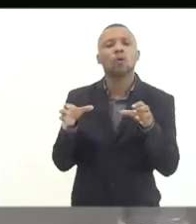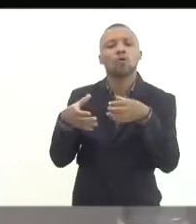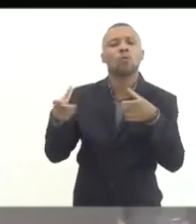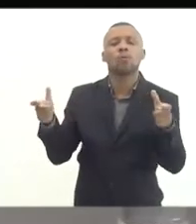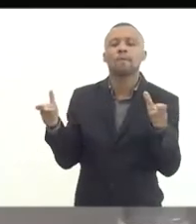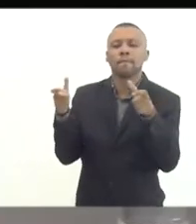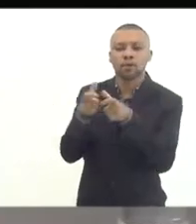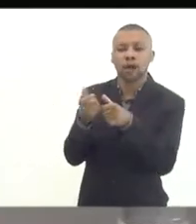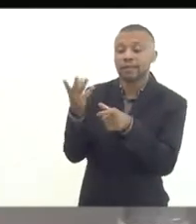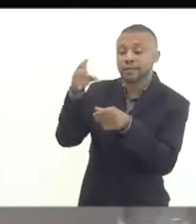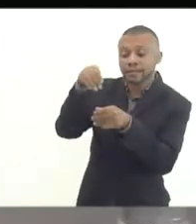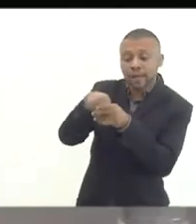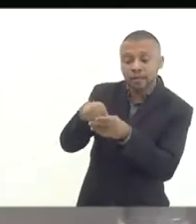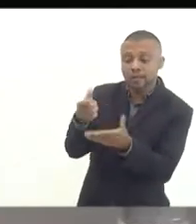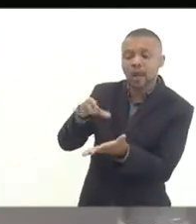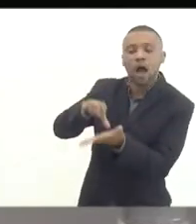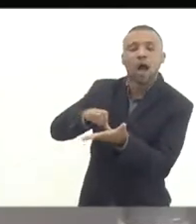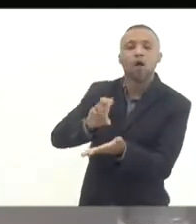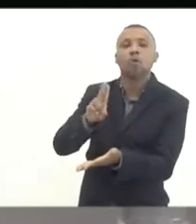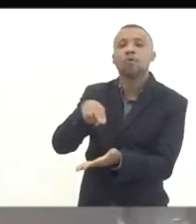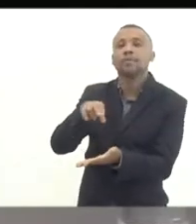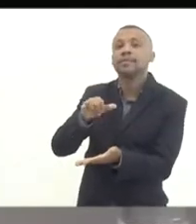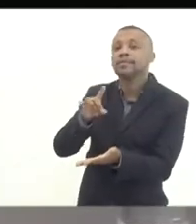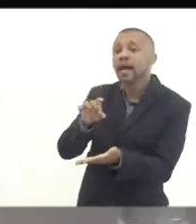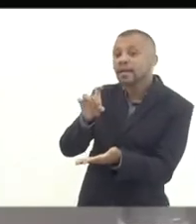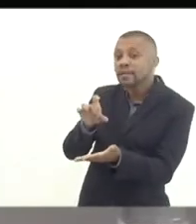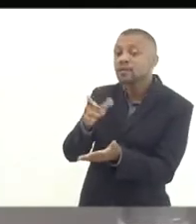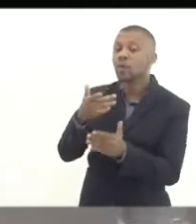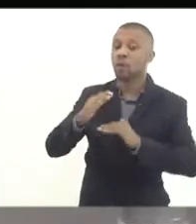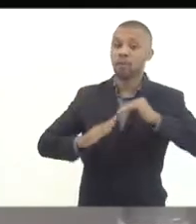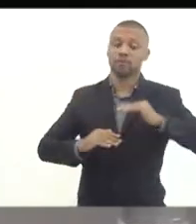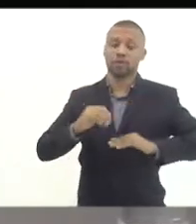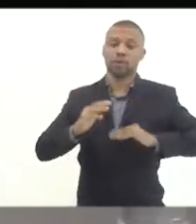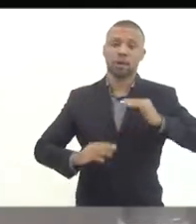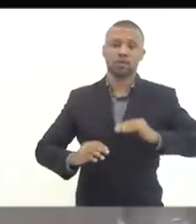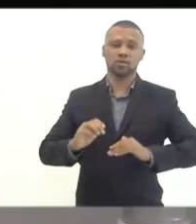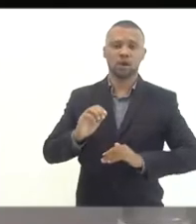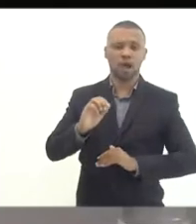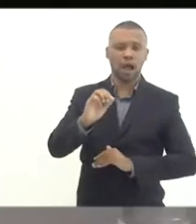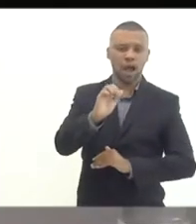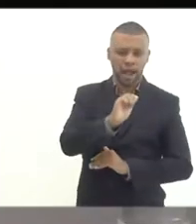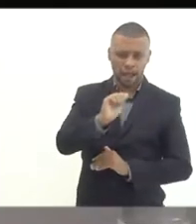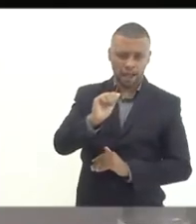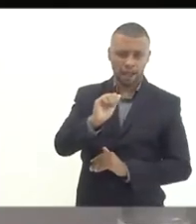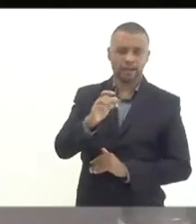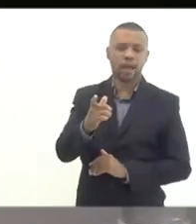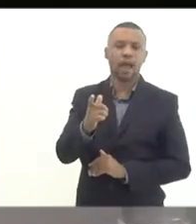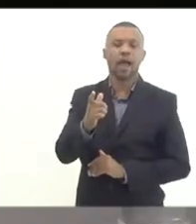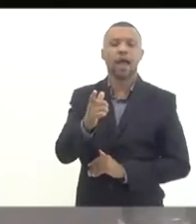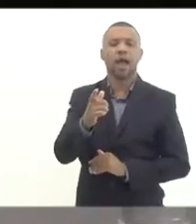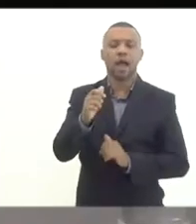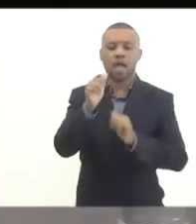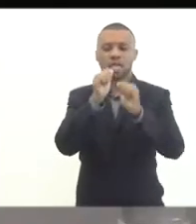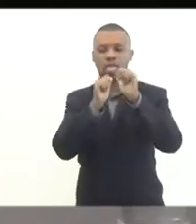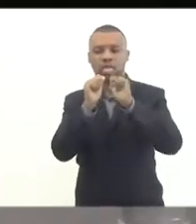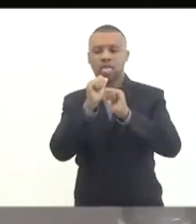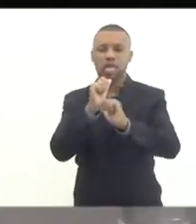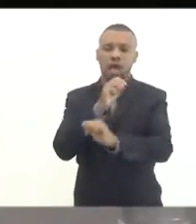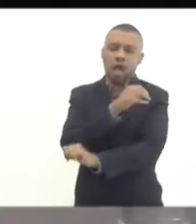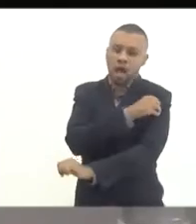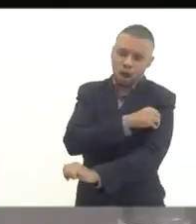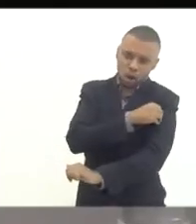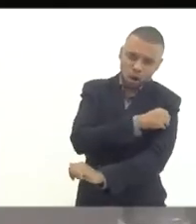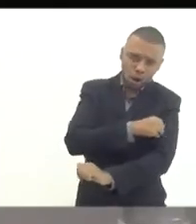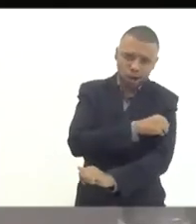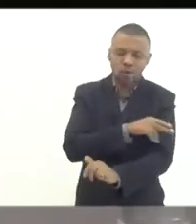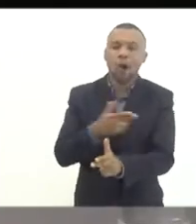dentro das unidades que o também profissionais do ar trabalham tanto com técnico como quando a equipe técnica